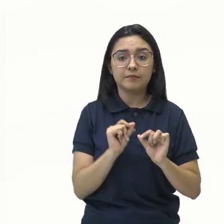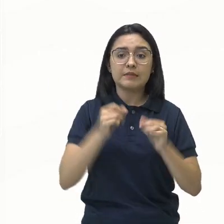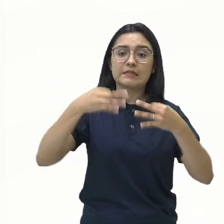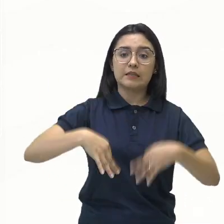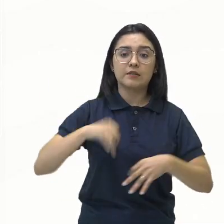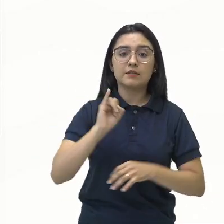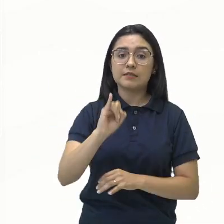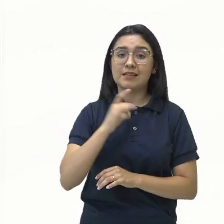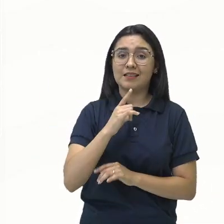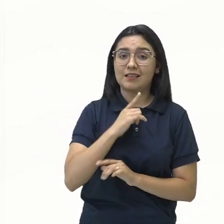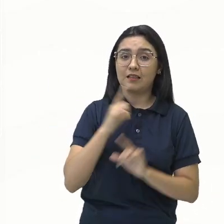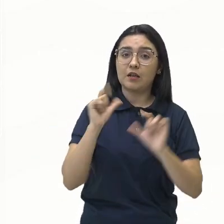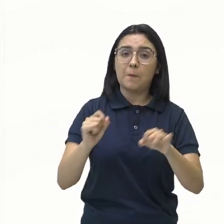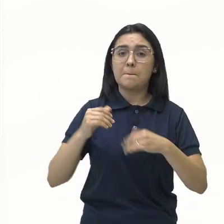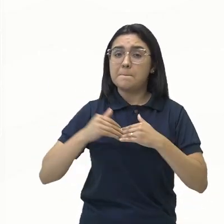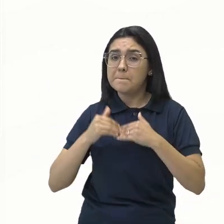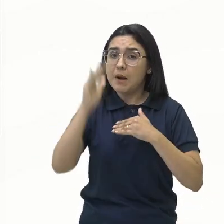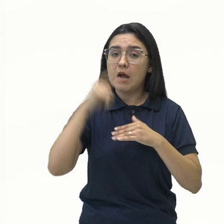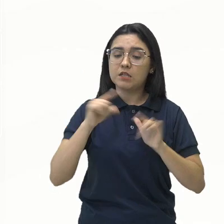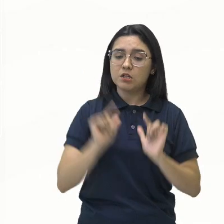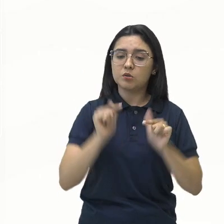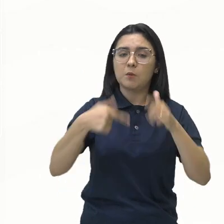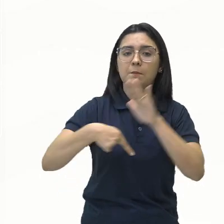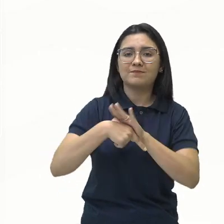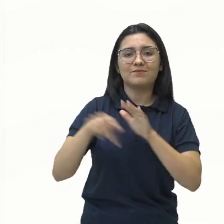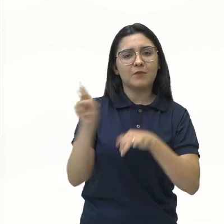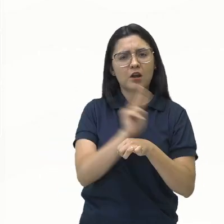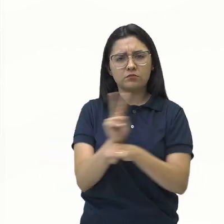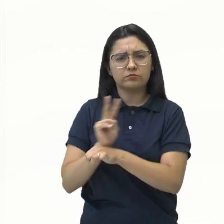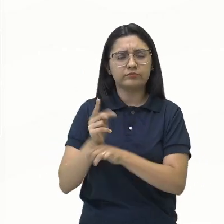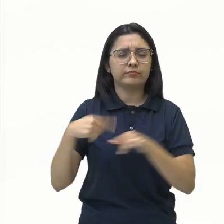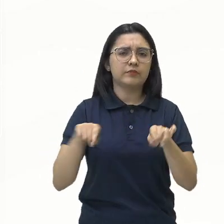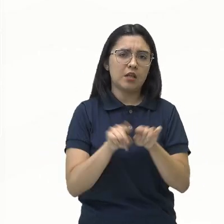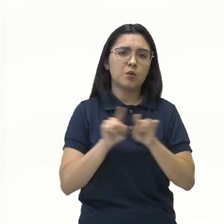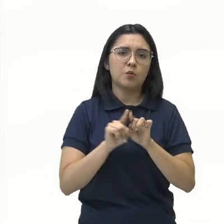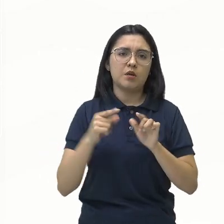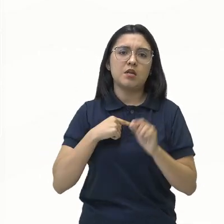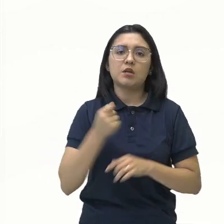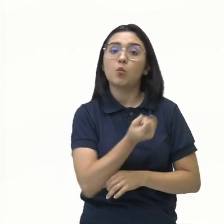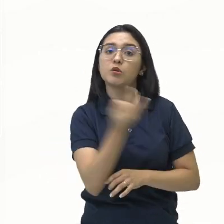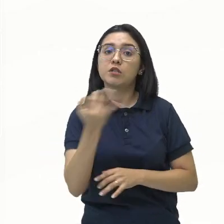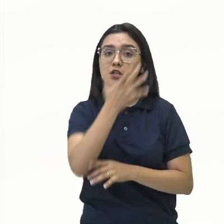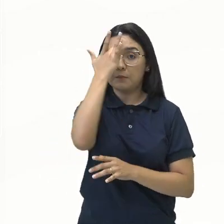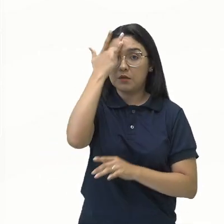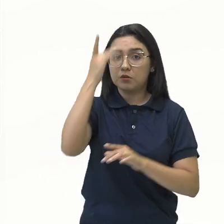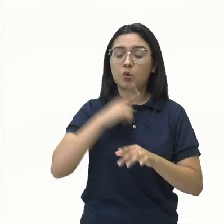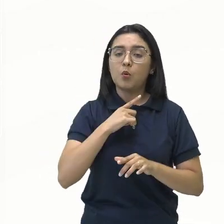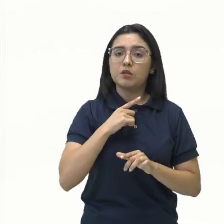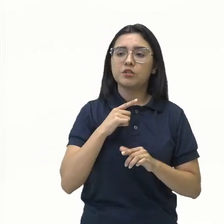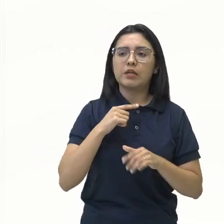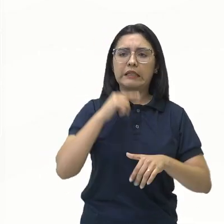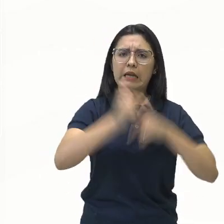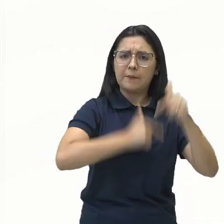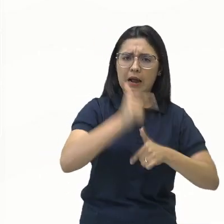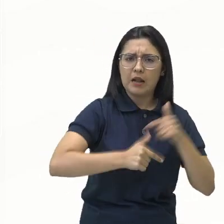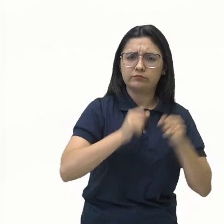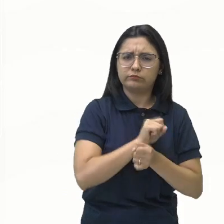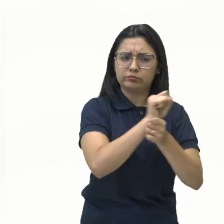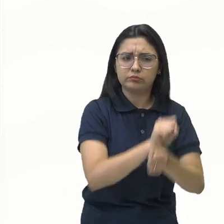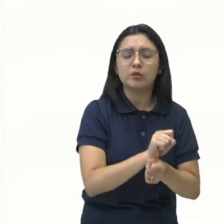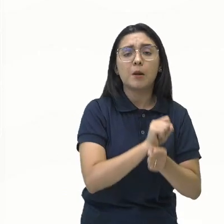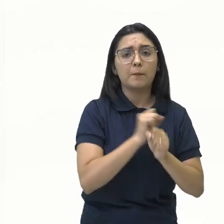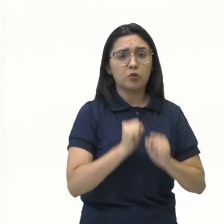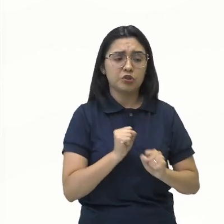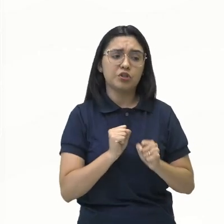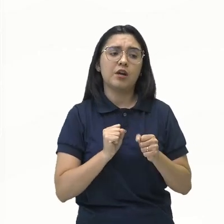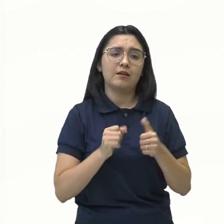se tivéssemos mais ações de fiscalização, esse número de pessoas resgatadas de trabalhos análogos ali à